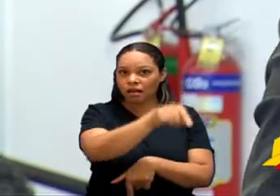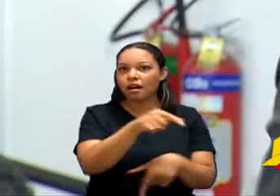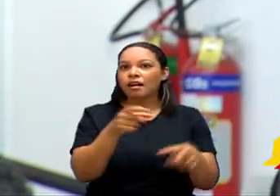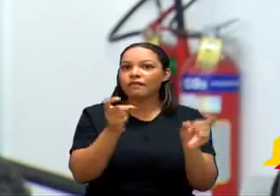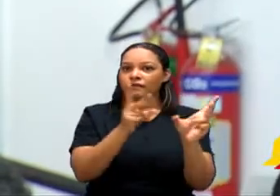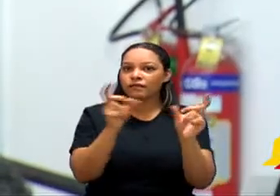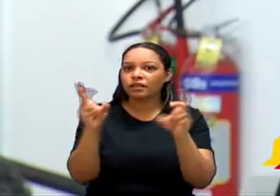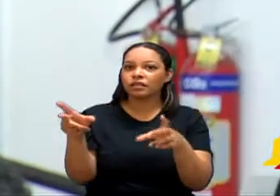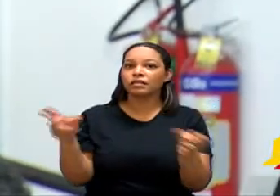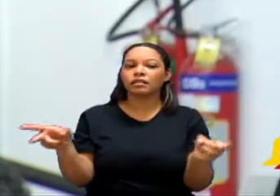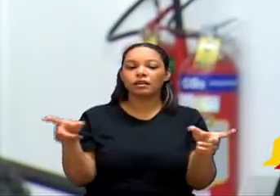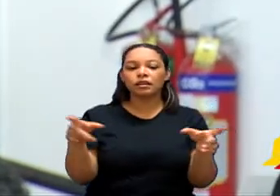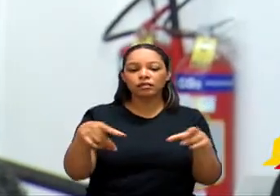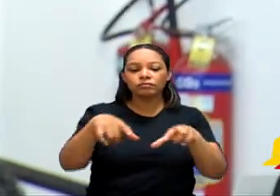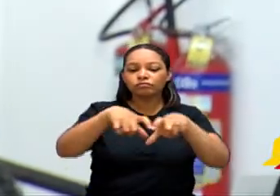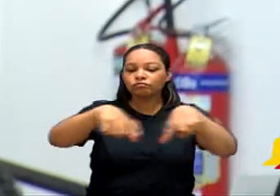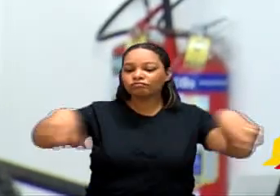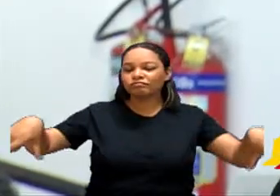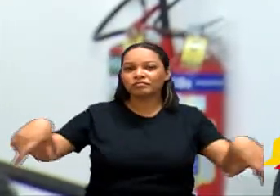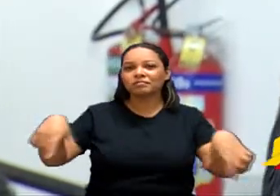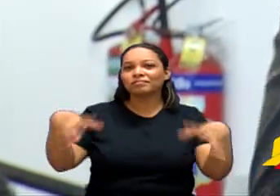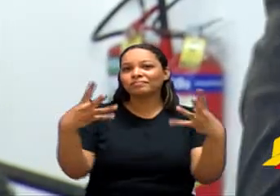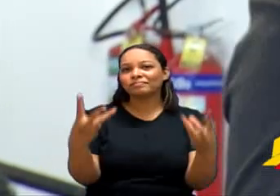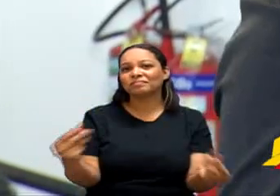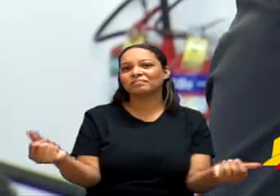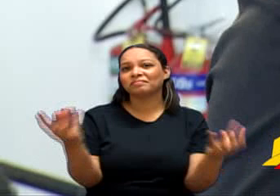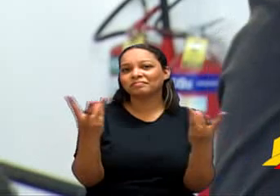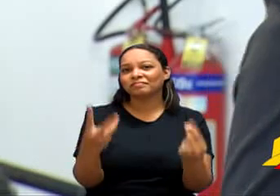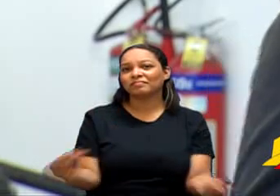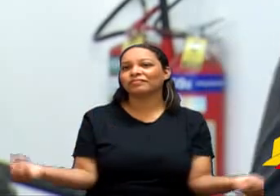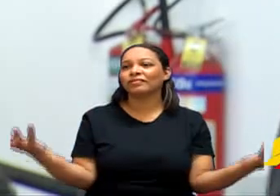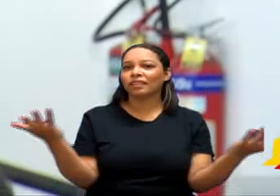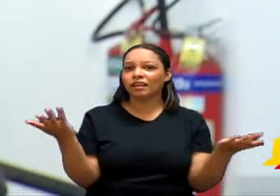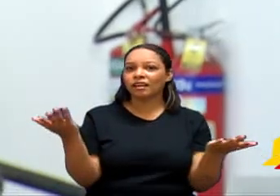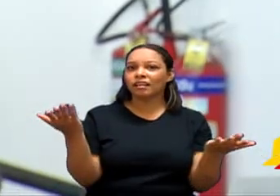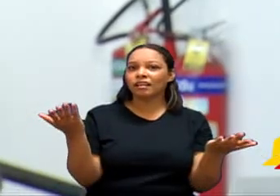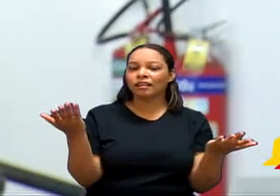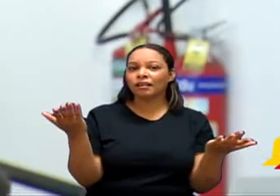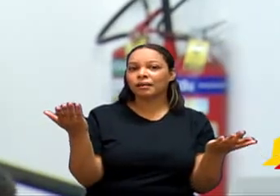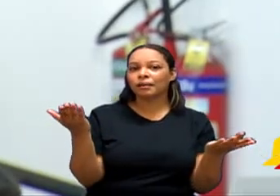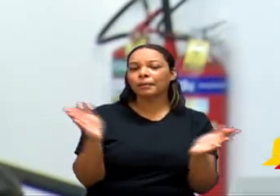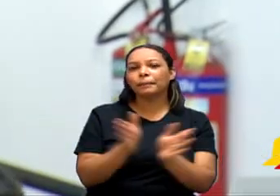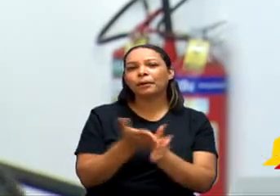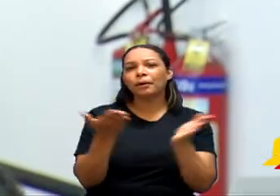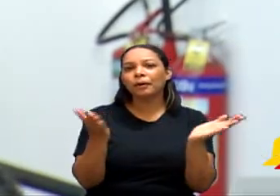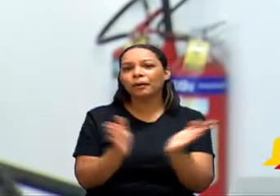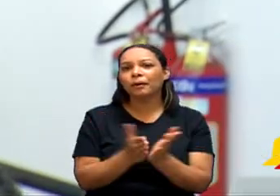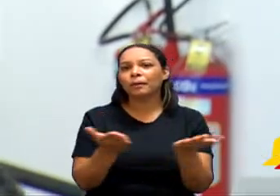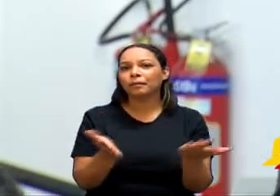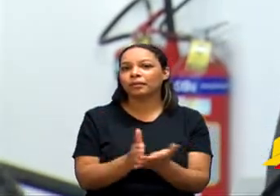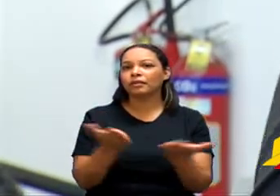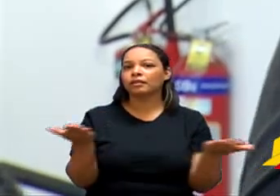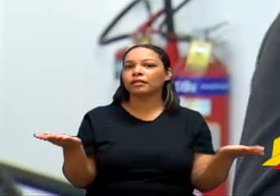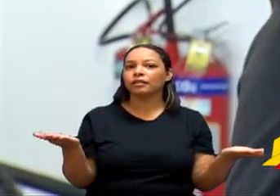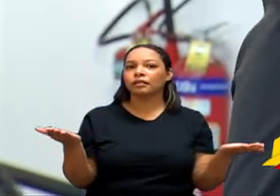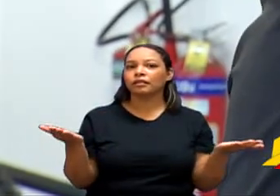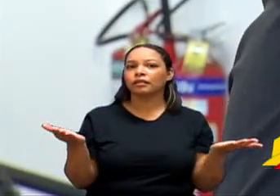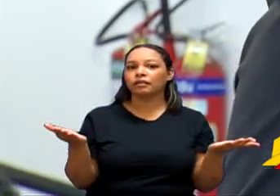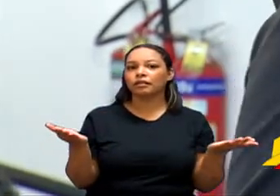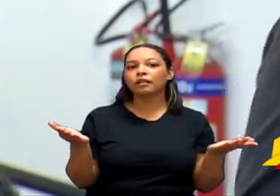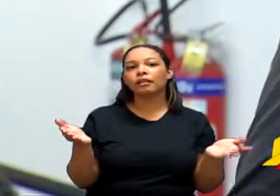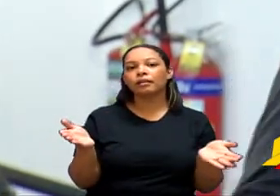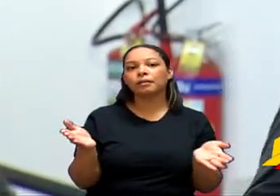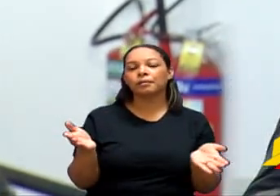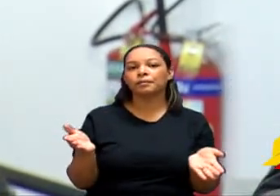chão, num tapete, vendendo, às vezes, uma chave de fenda, uma chave de roda. É o empreendedor do povo brasileiro, né? É o empreendedor.